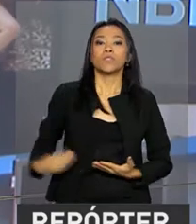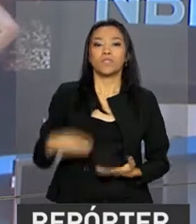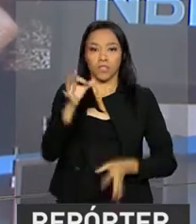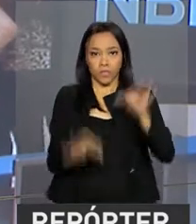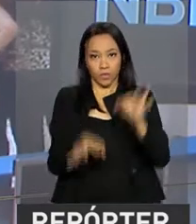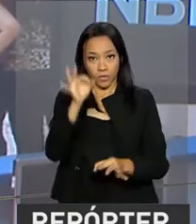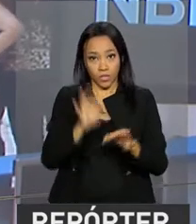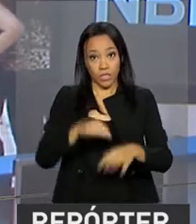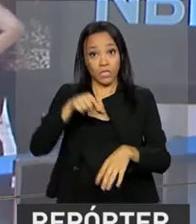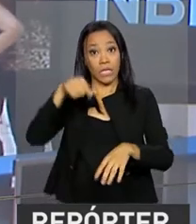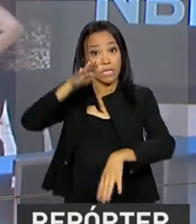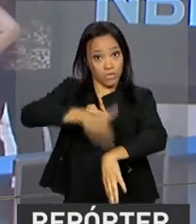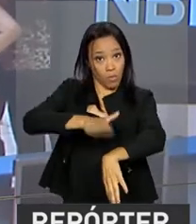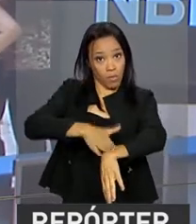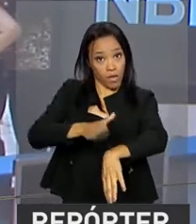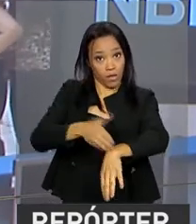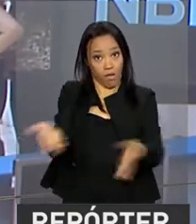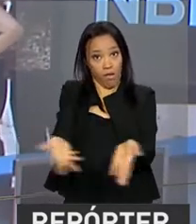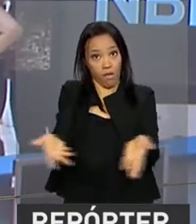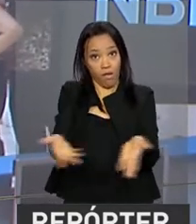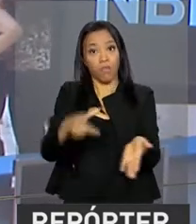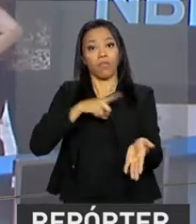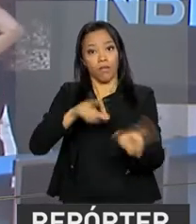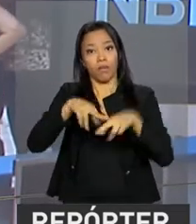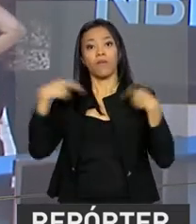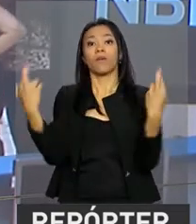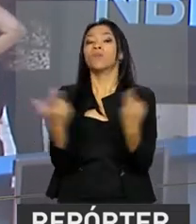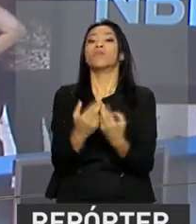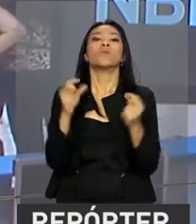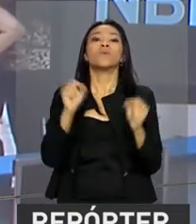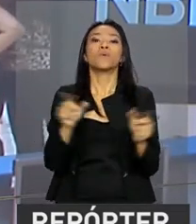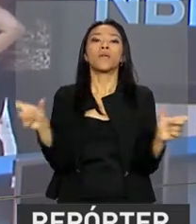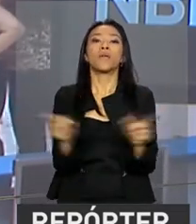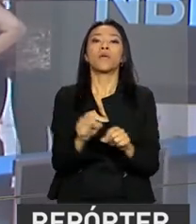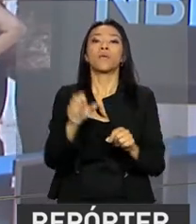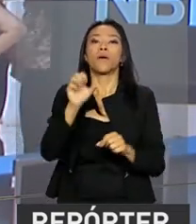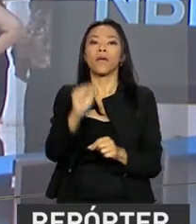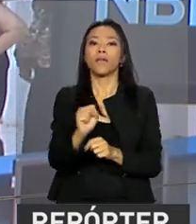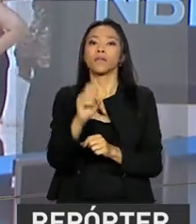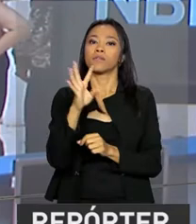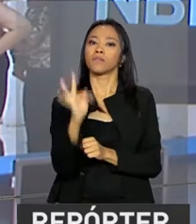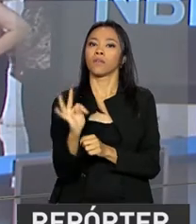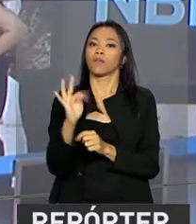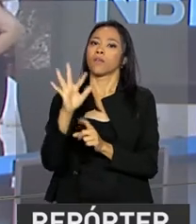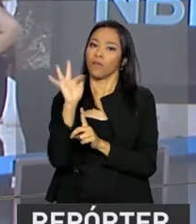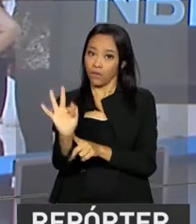está reunido neste momento com a presidente do Supremo Tribunal Federal, a